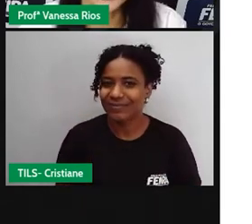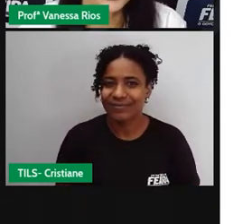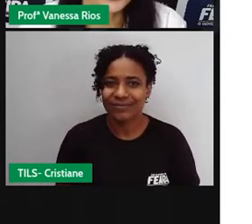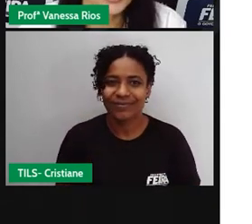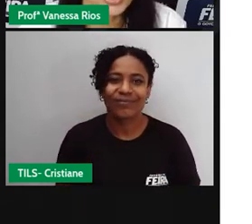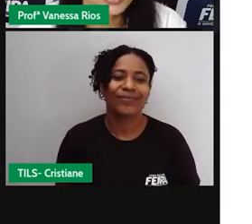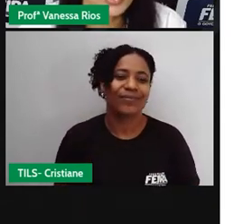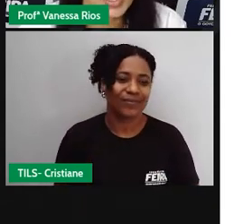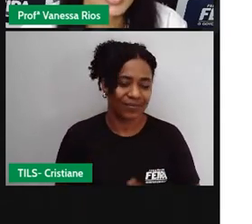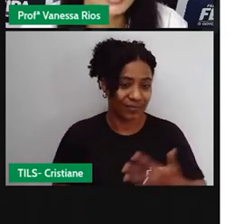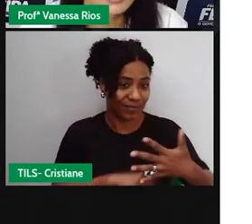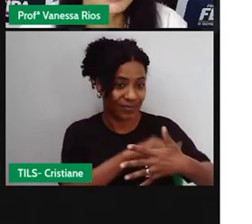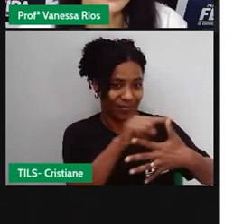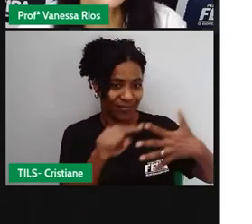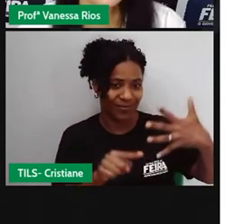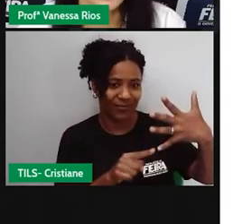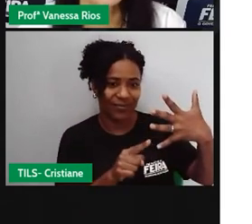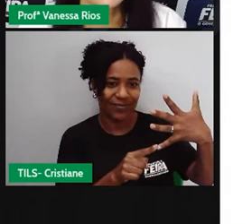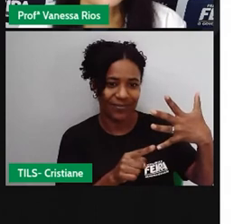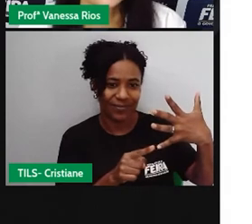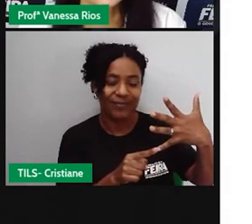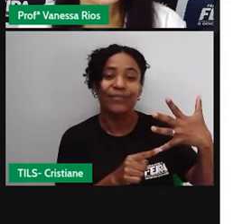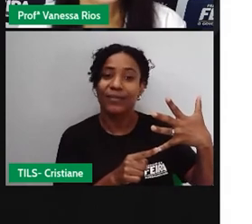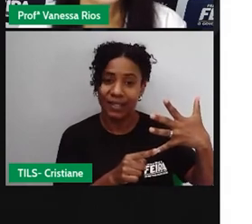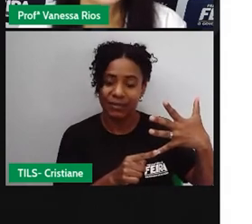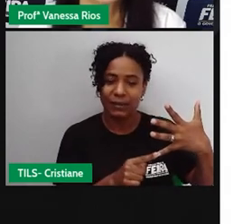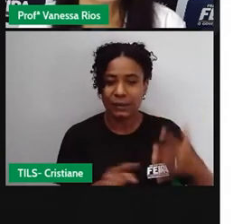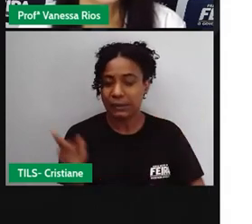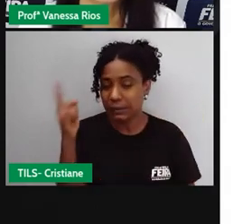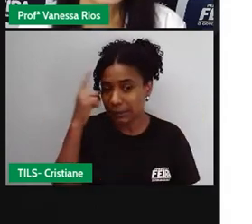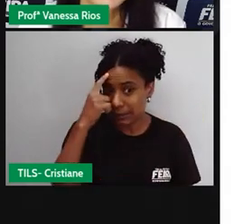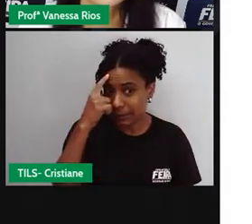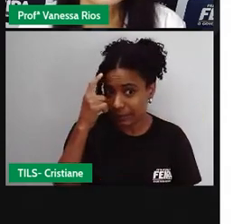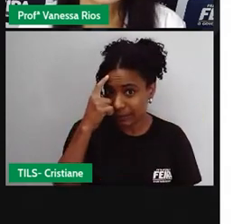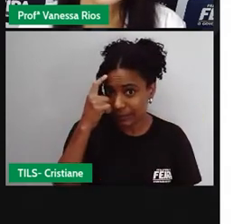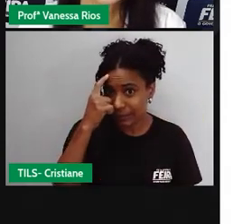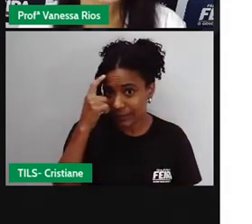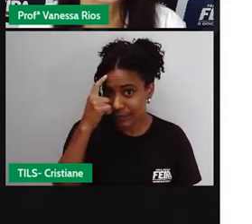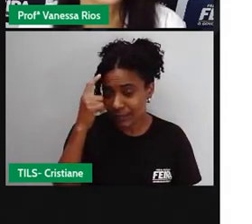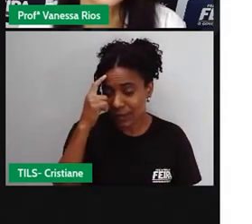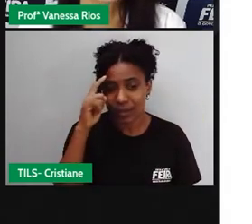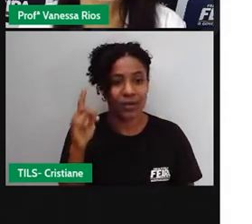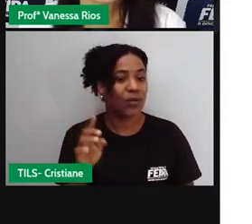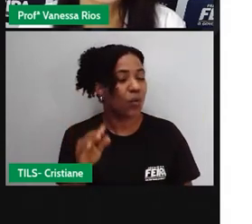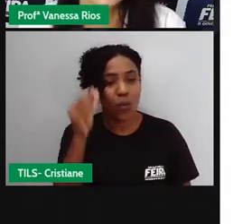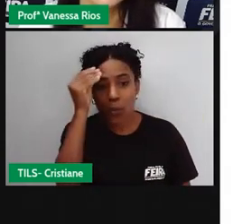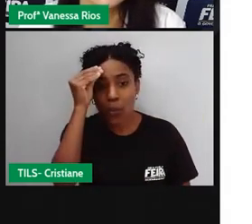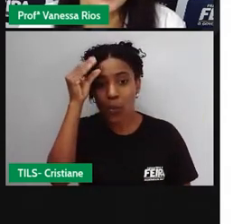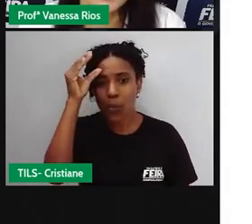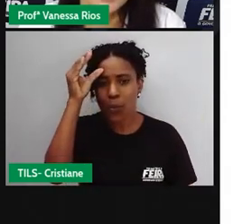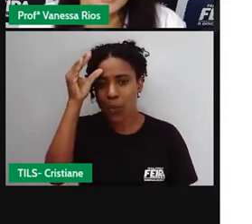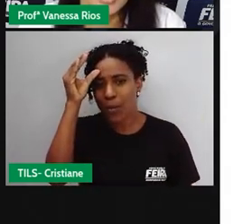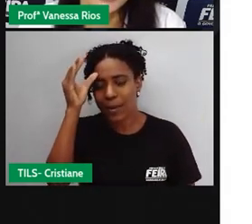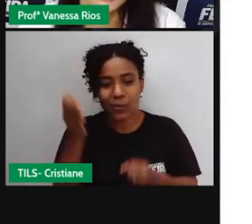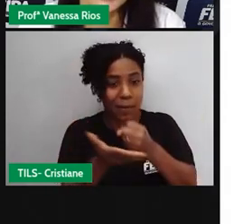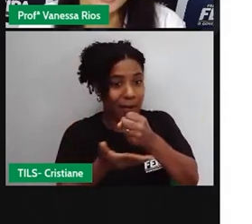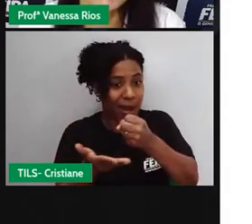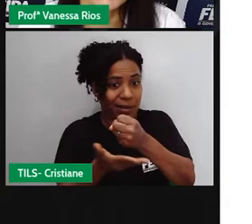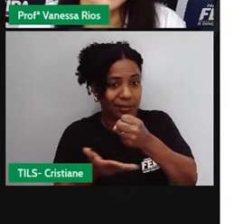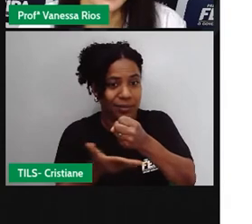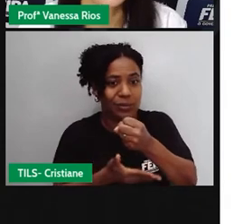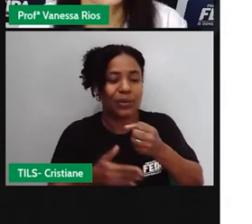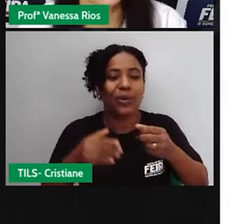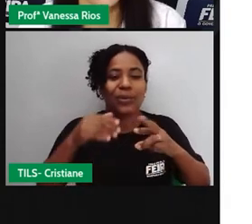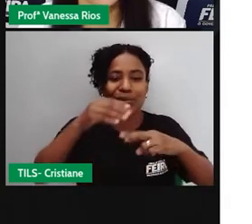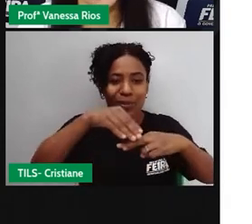E aí a gente continua. Tenha em sua mente o conhecimento básico da estrutura de um cordel. A gente já